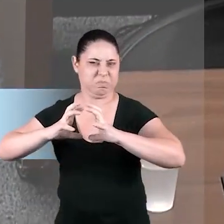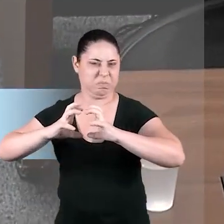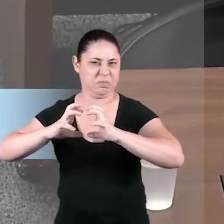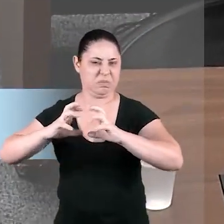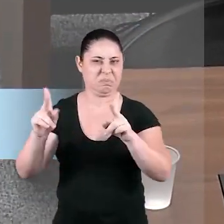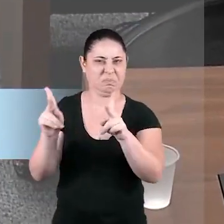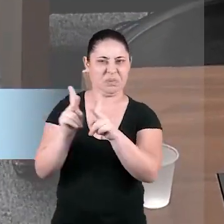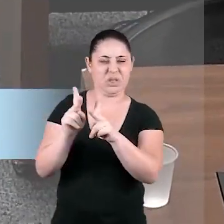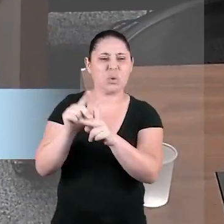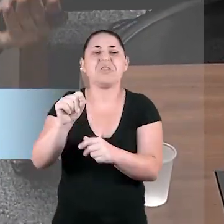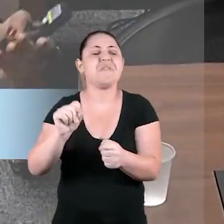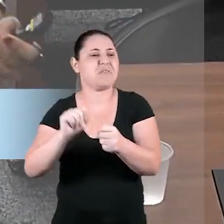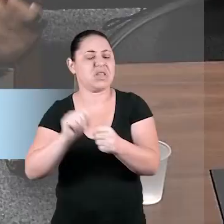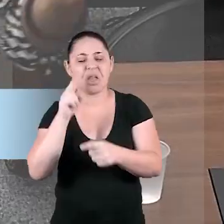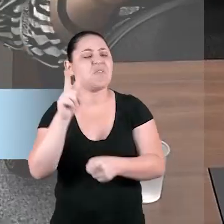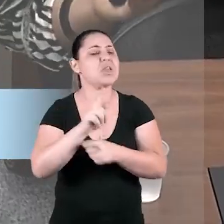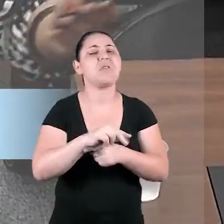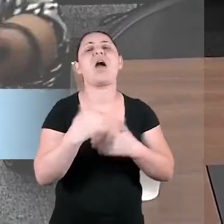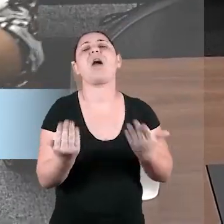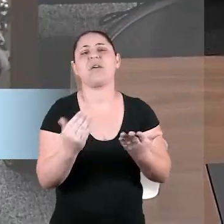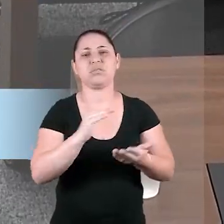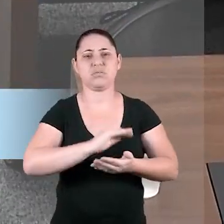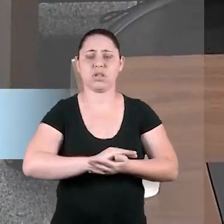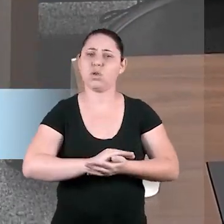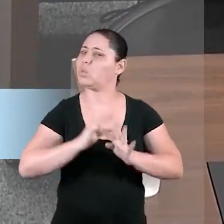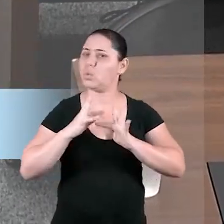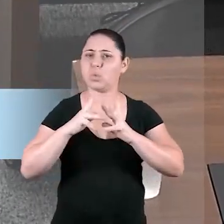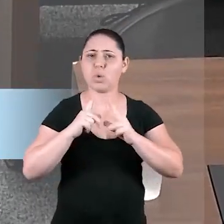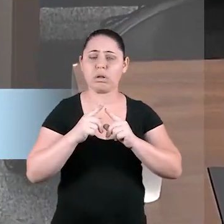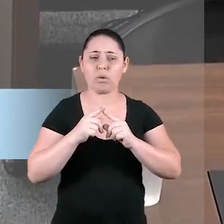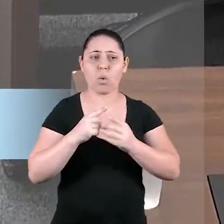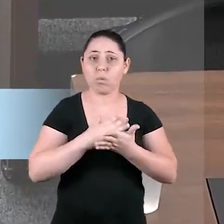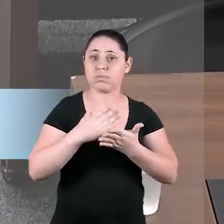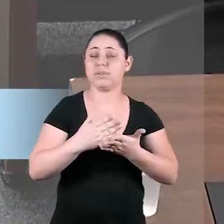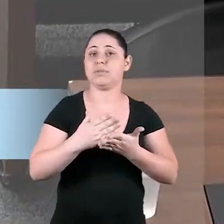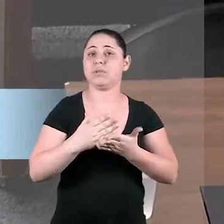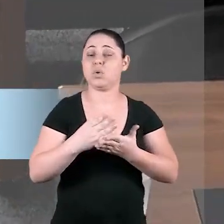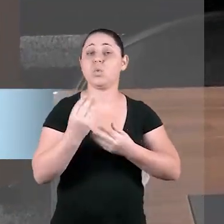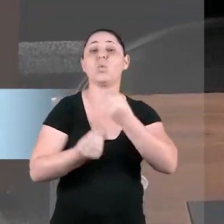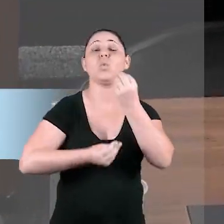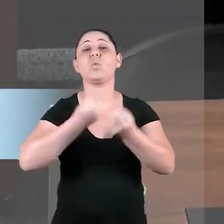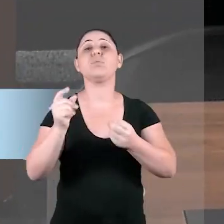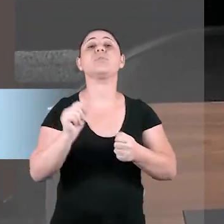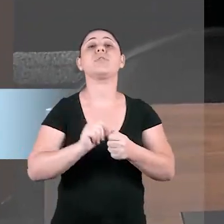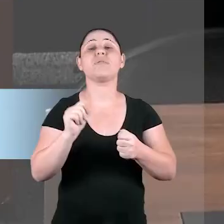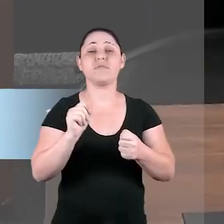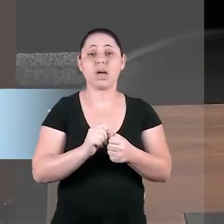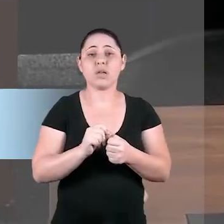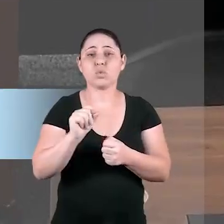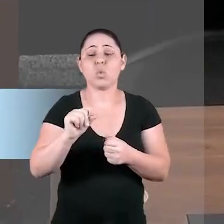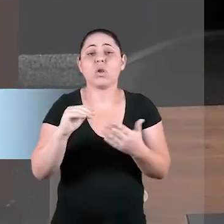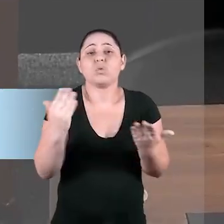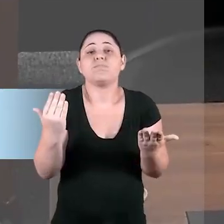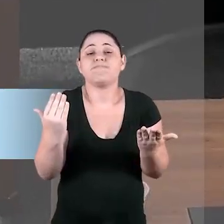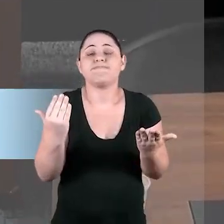disputas aparecem, o que nós vamos fazer, quem vai cuidar, quem não vai cuidar. Então, tudo isso vem à tona. E aí, como é que a gente faz com